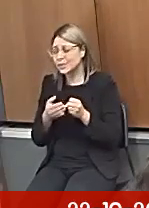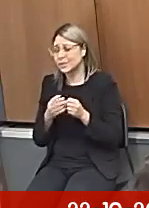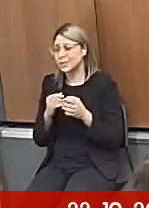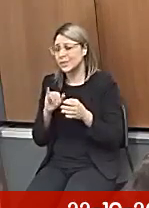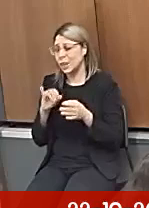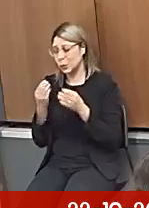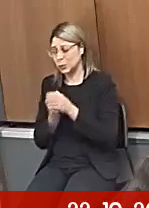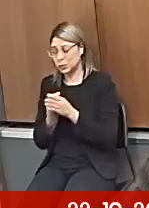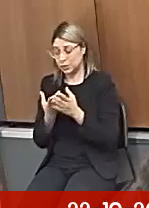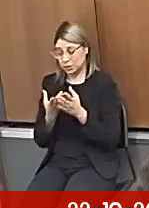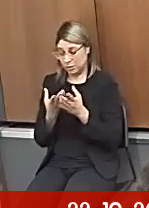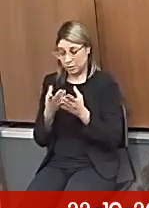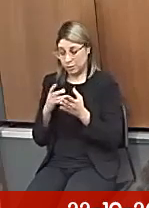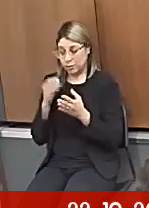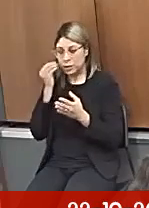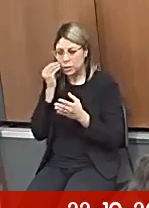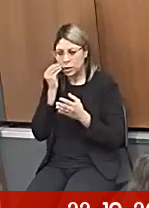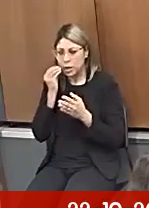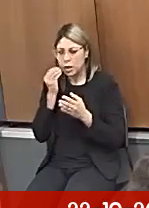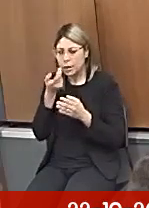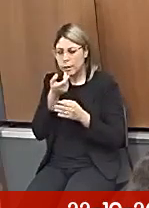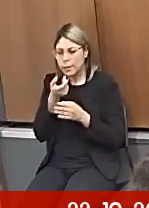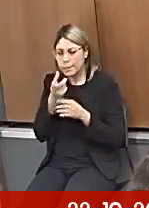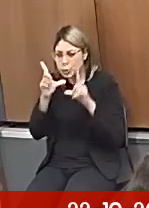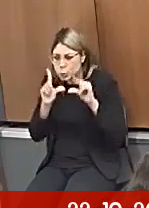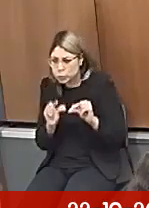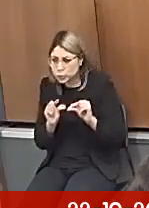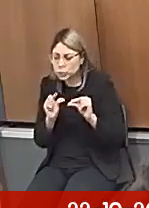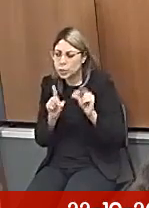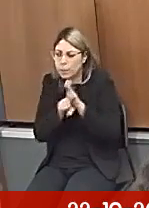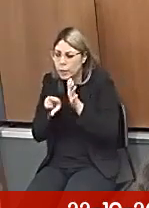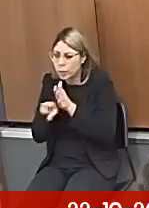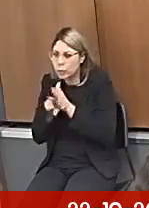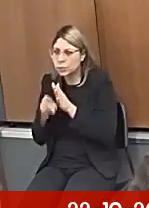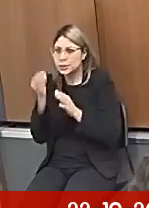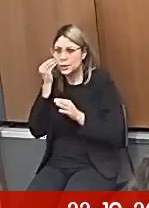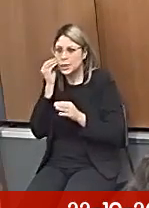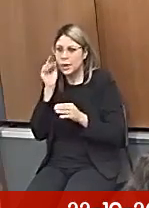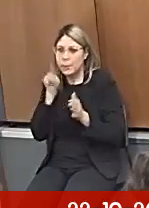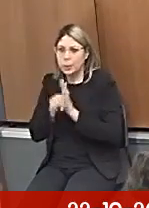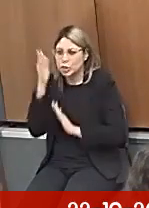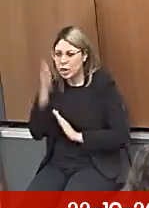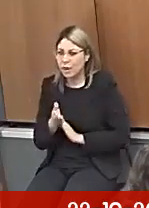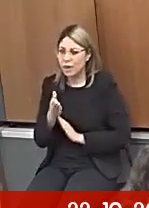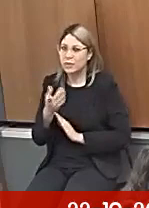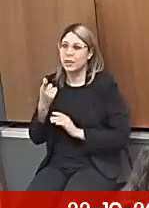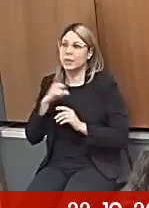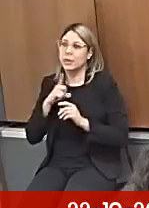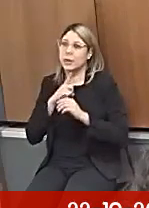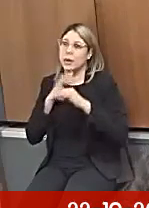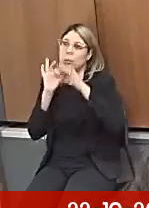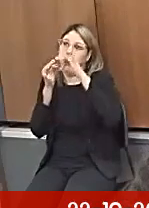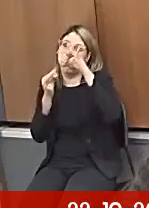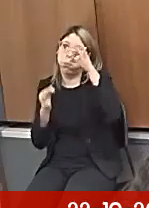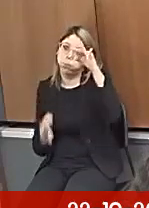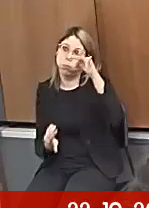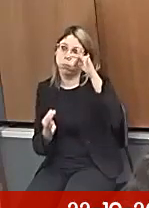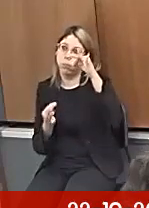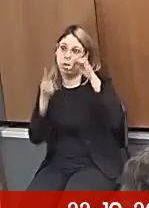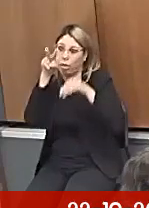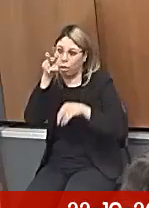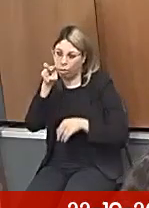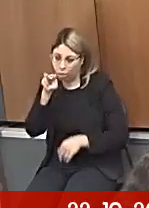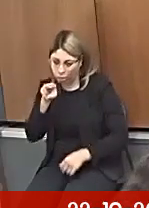assim, faz menos questões, sabe, faz uma questão mais objetiva, em vez de ter aquelas questões de Enem, que o menino tem uma página para